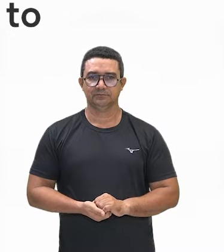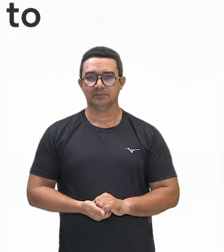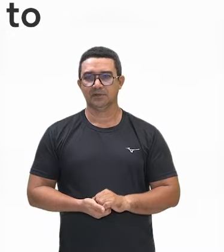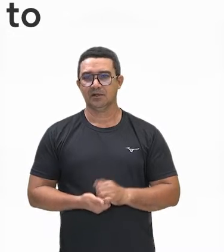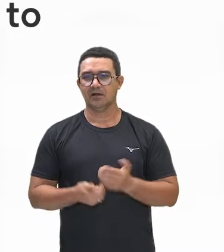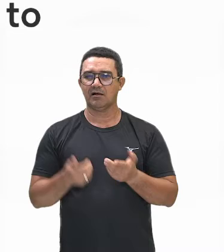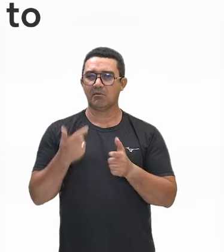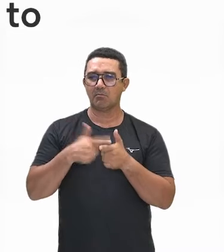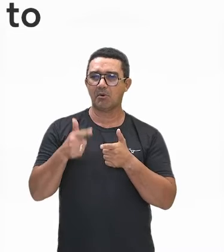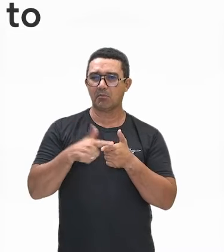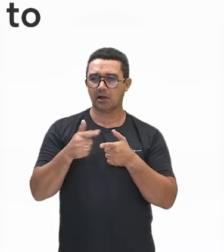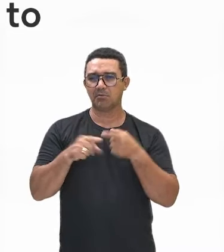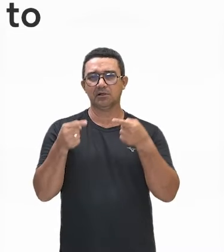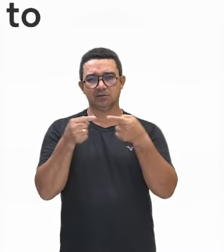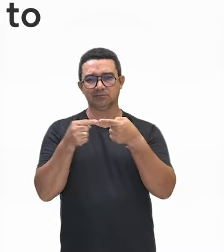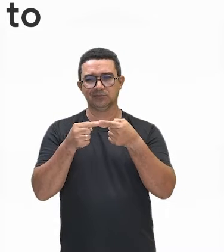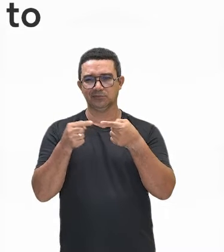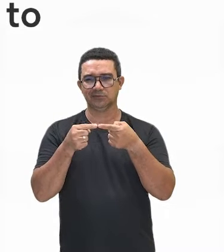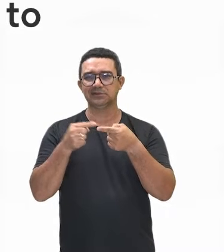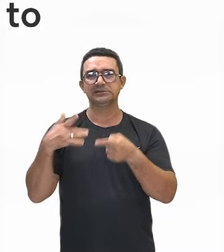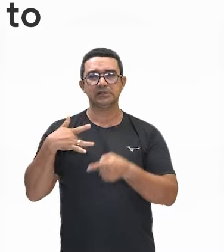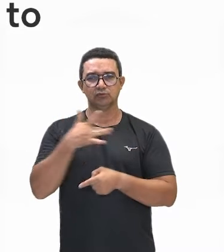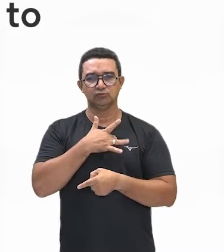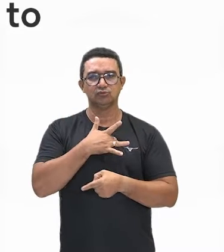sequência, anti-vaccination,